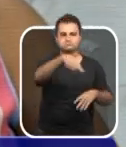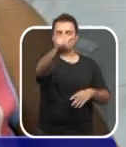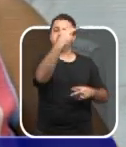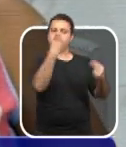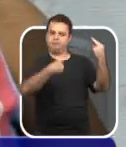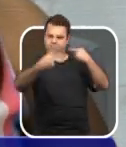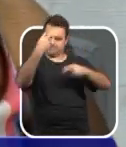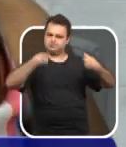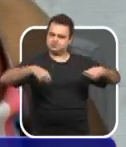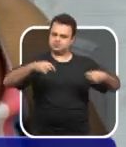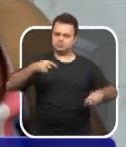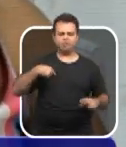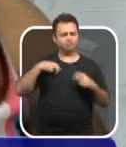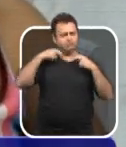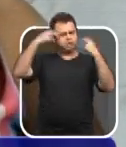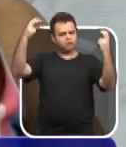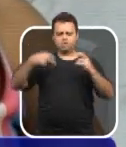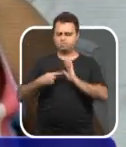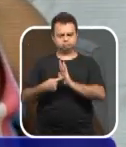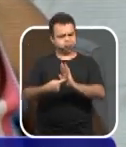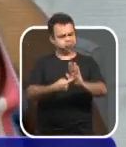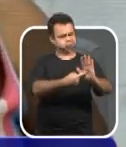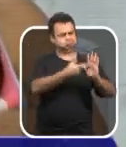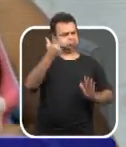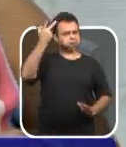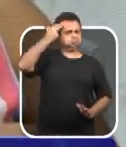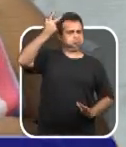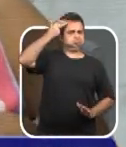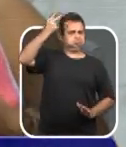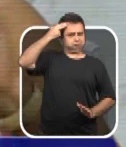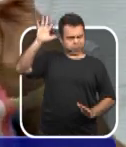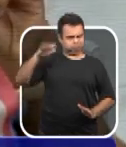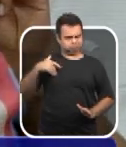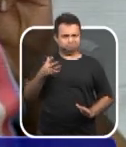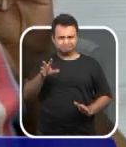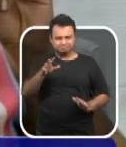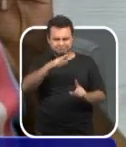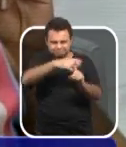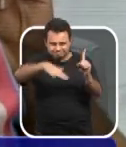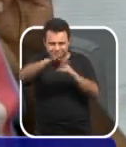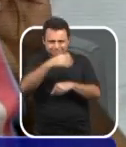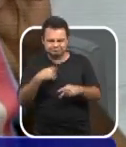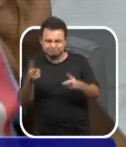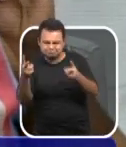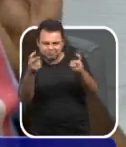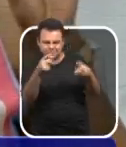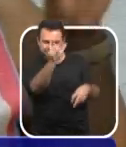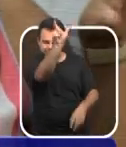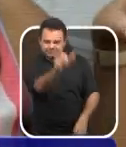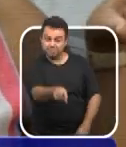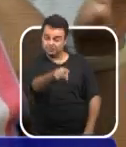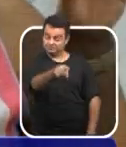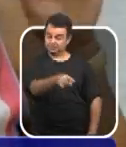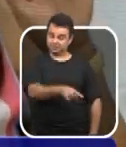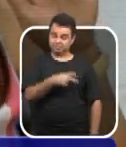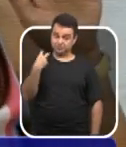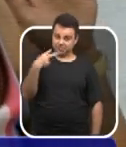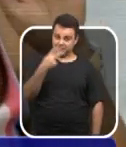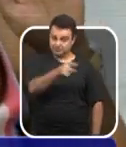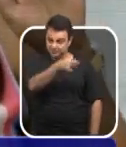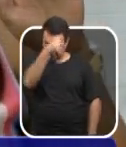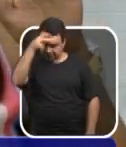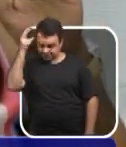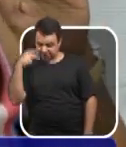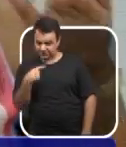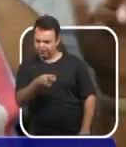das pessoas e eu não me envergonho do meu trabalho político, porque às vezes eu percebo na sociedade, é político. Não, peraí,